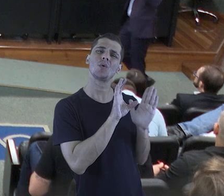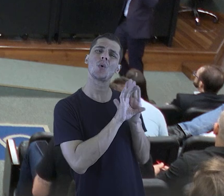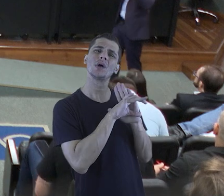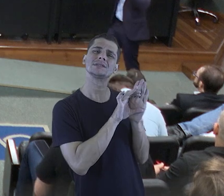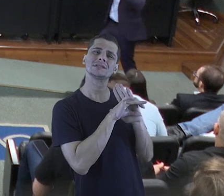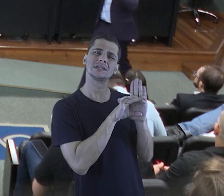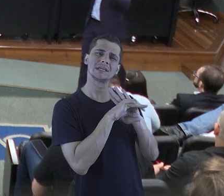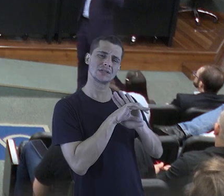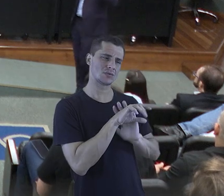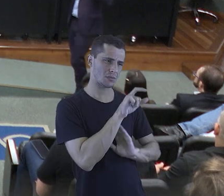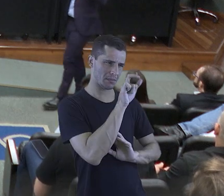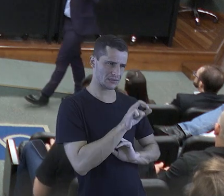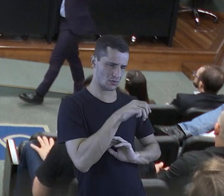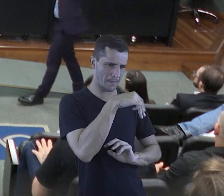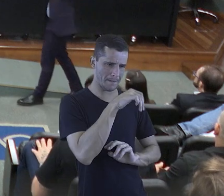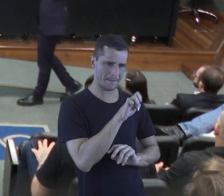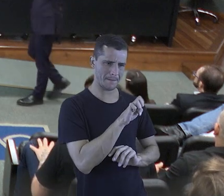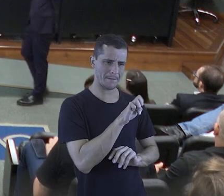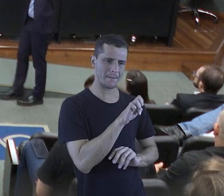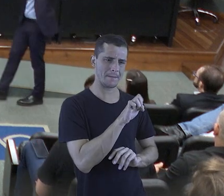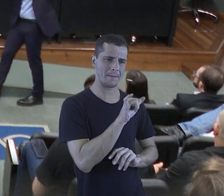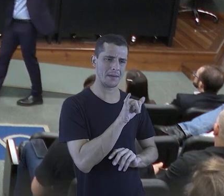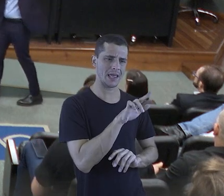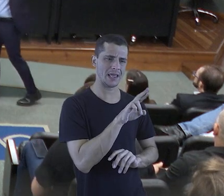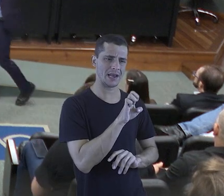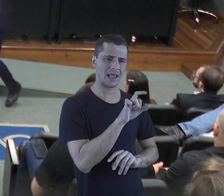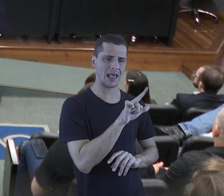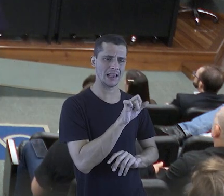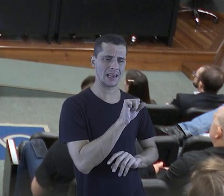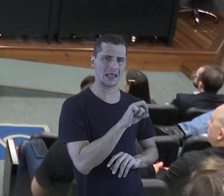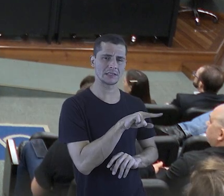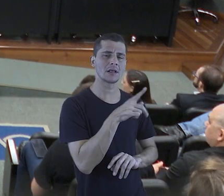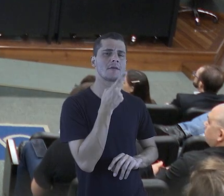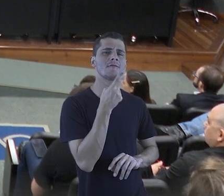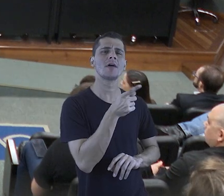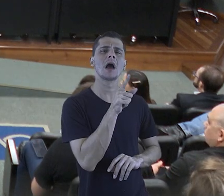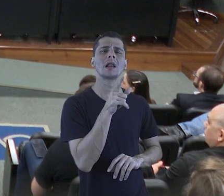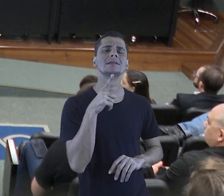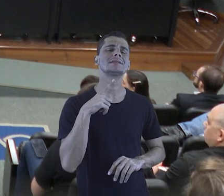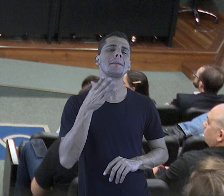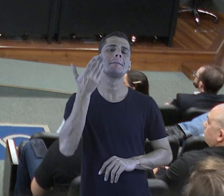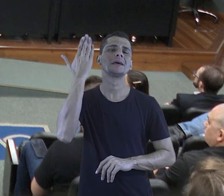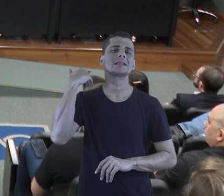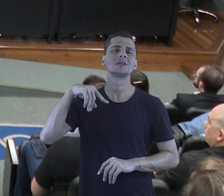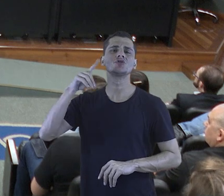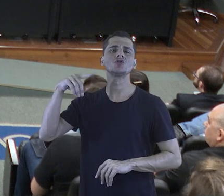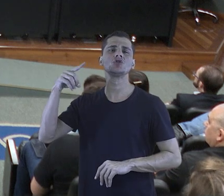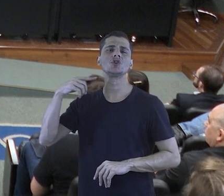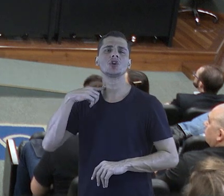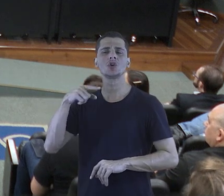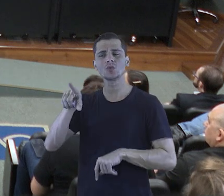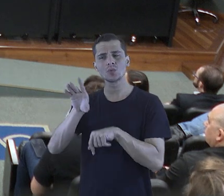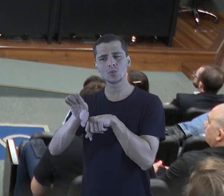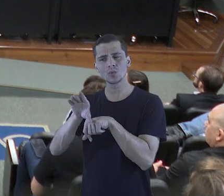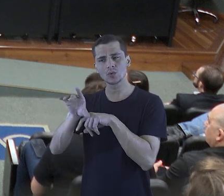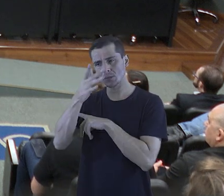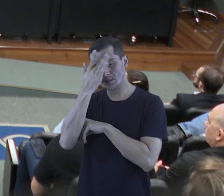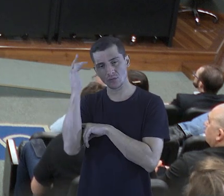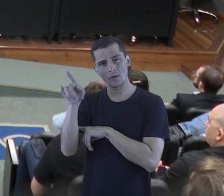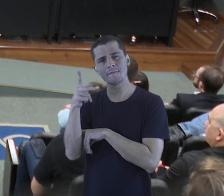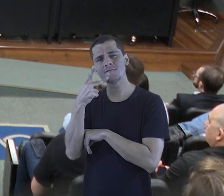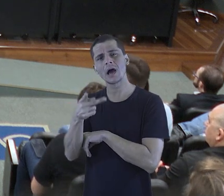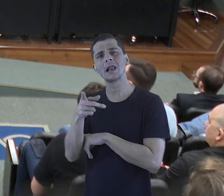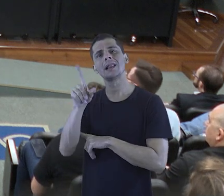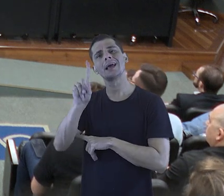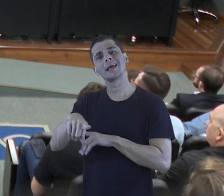no direito público? Quem lembra do curso de direito? Quem fez direito aqui? Quem lembra do curso de direito? O é legalidade no direito público? Qual é a